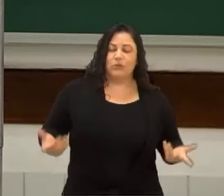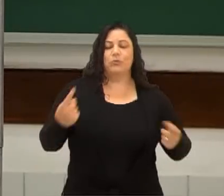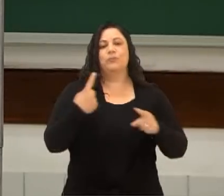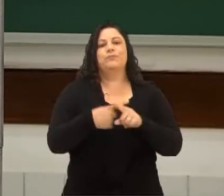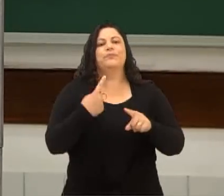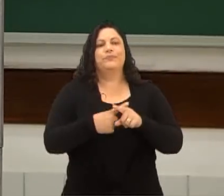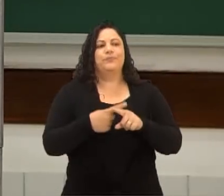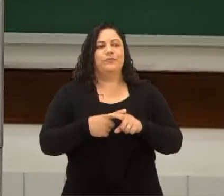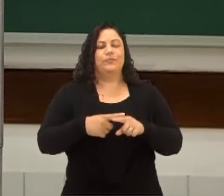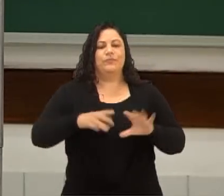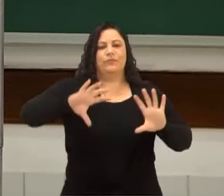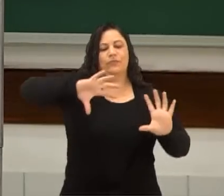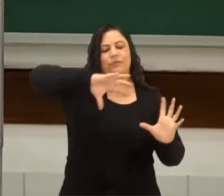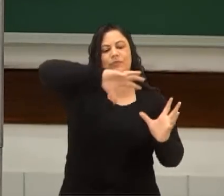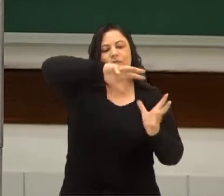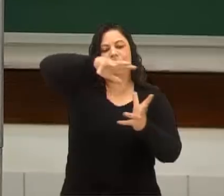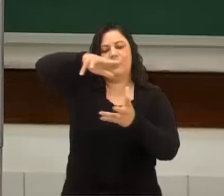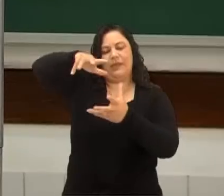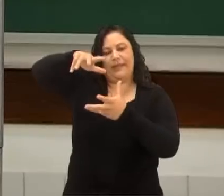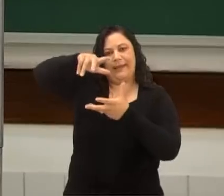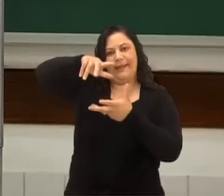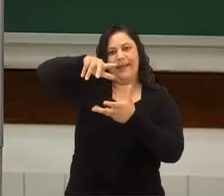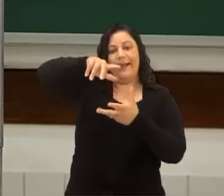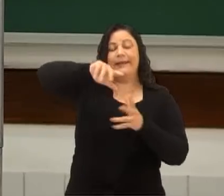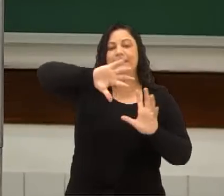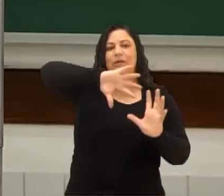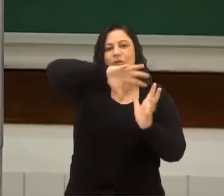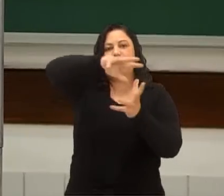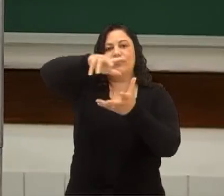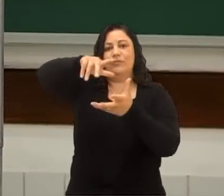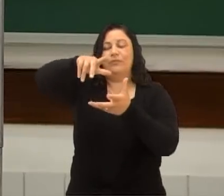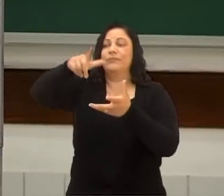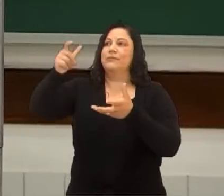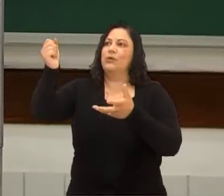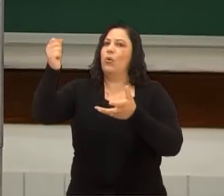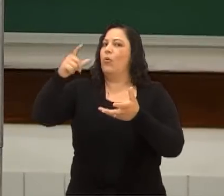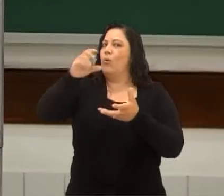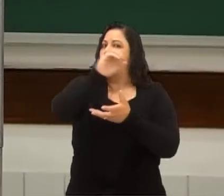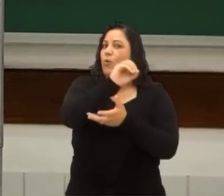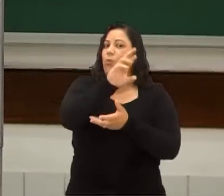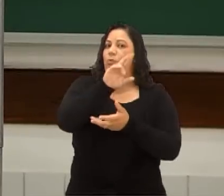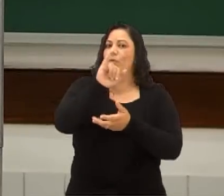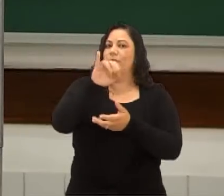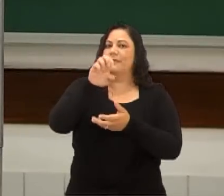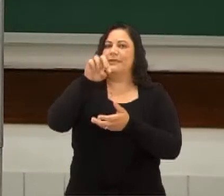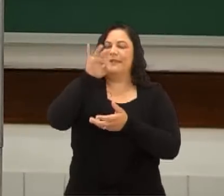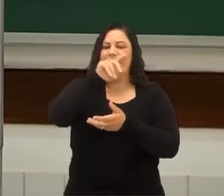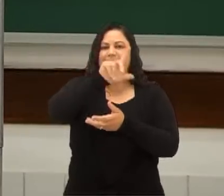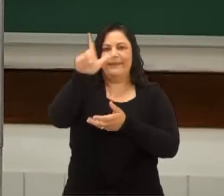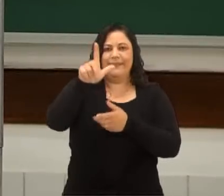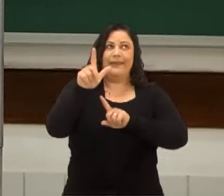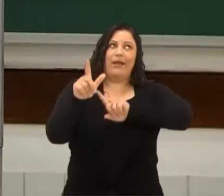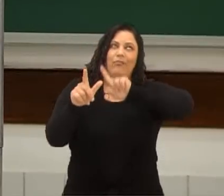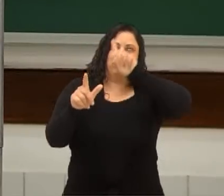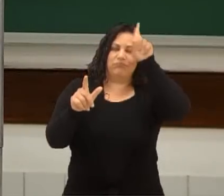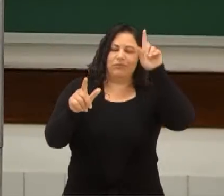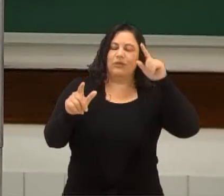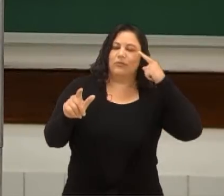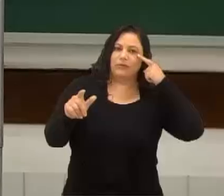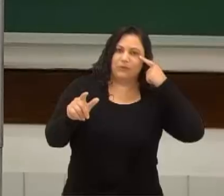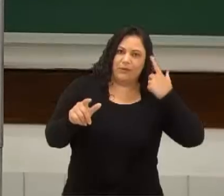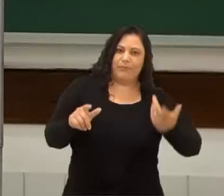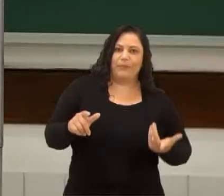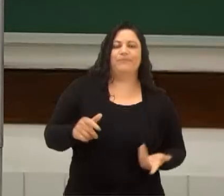sentido oeste-leste, então o hemisfério oriental ele é iluminado antes do que o hemisfério ocidental. Por isso que a gente tem essa diferença